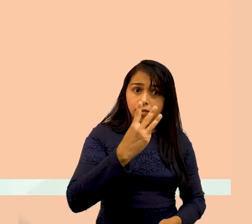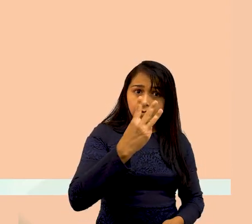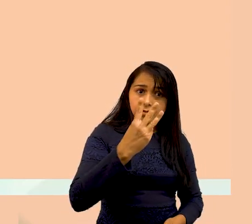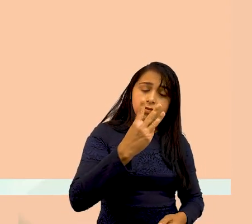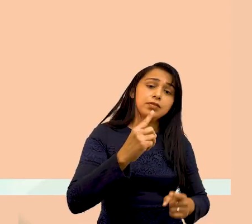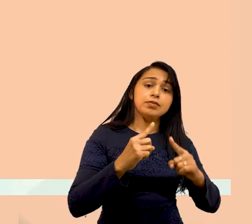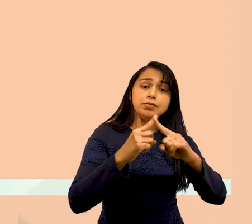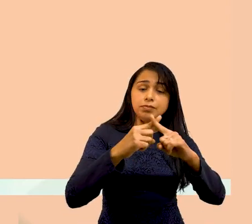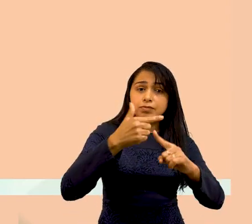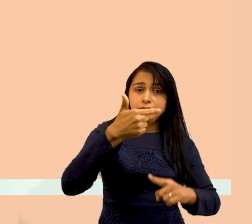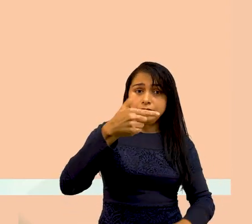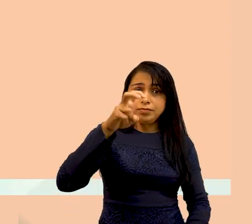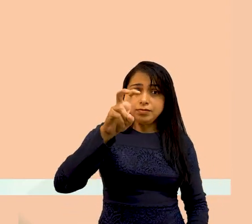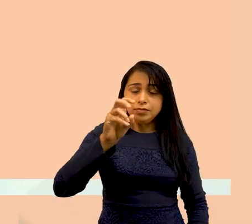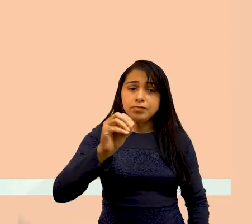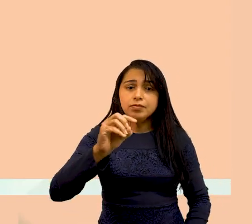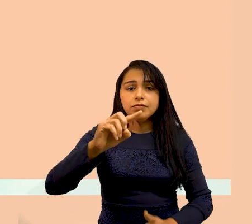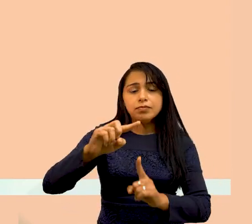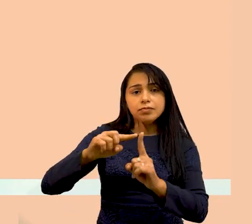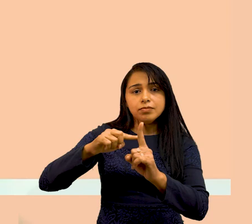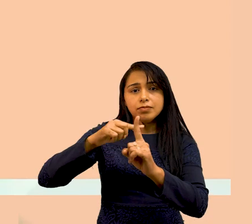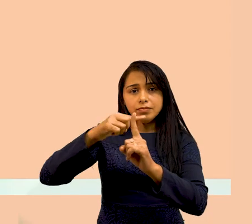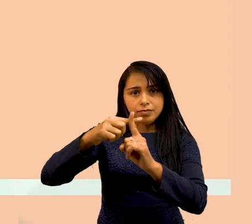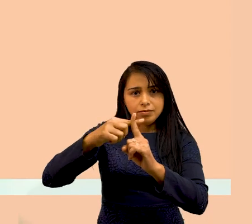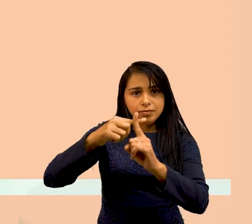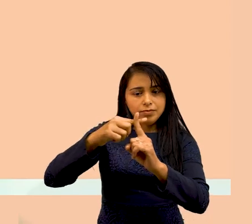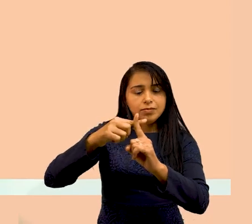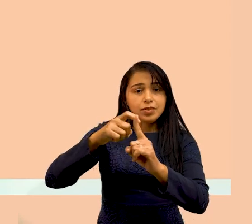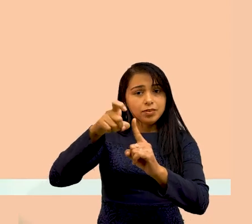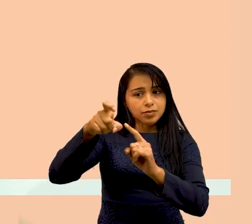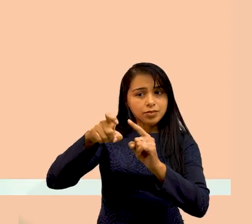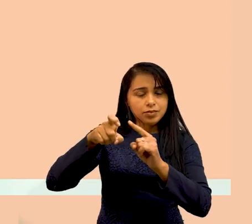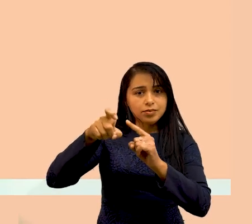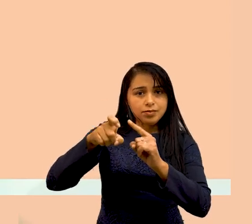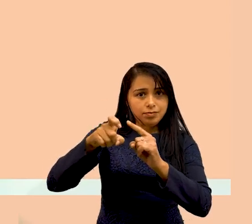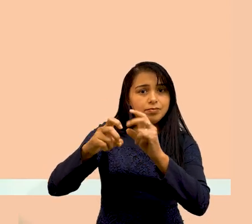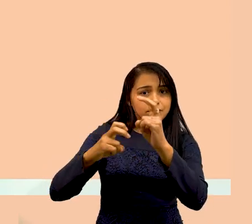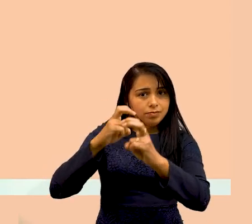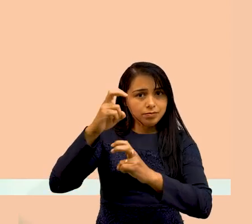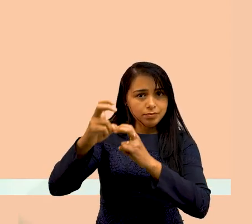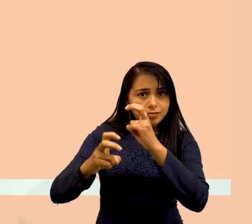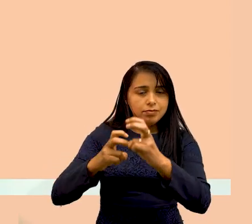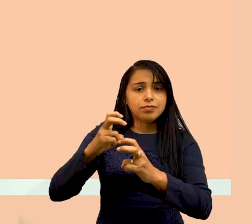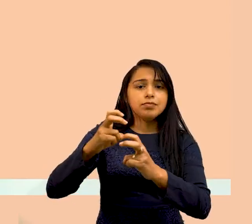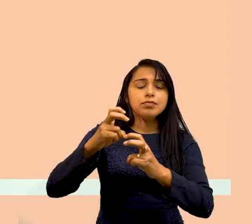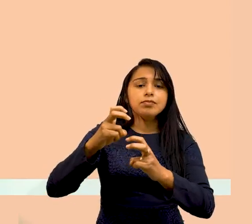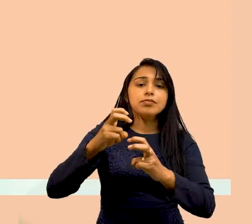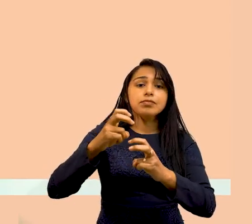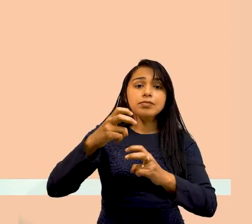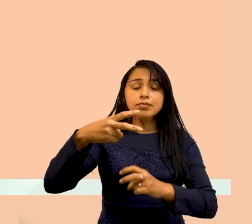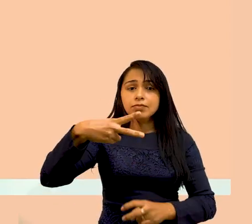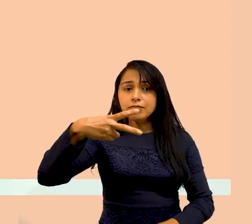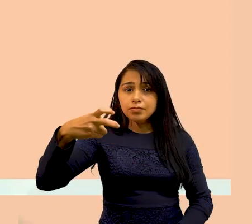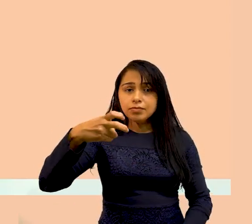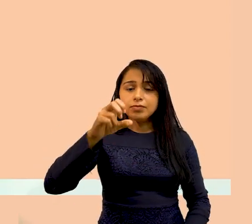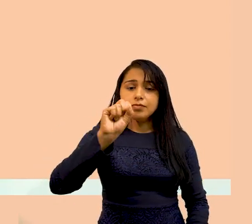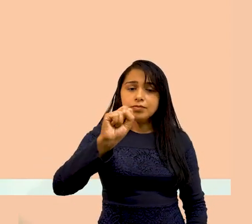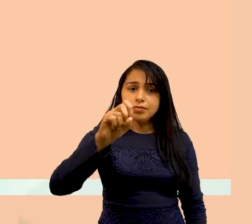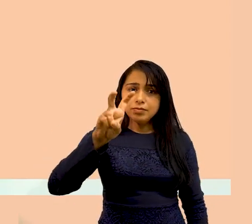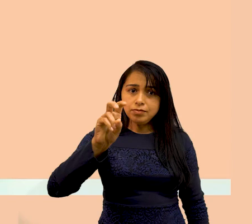eu somar com o parque, ele não fala o valor do parque. Isso aqui tem que dar 850 mil, que é o valor